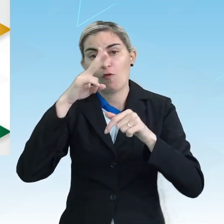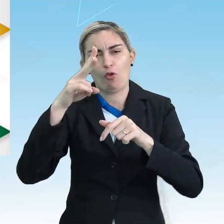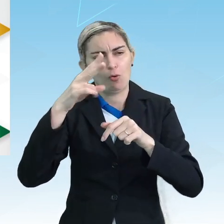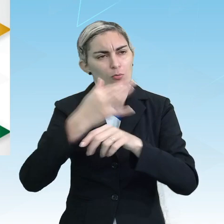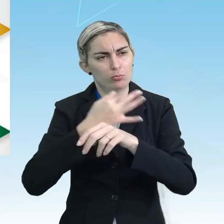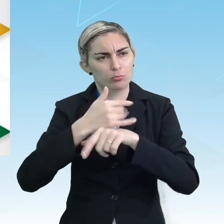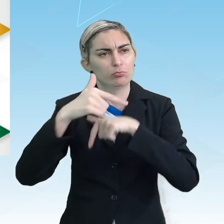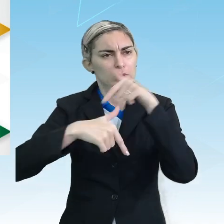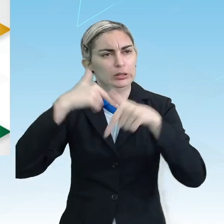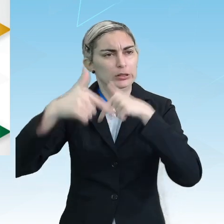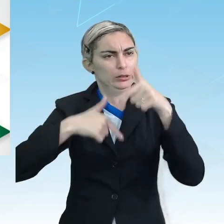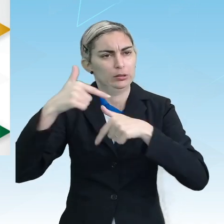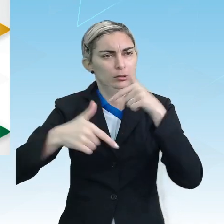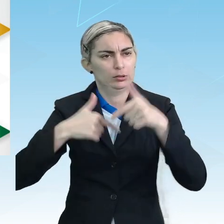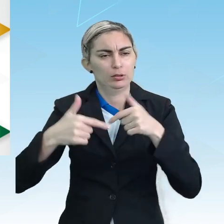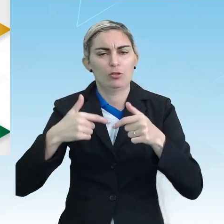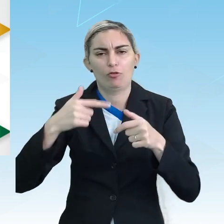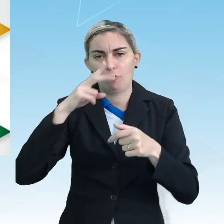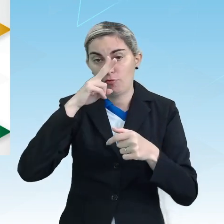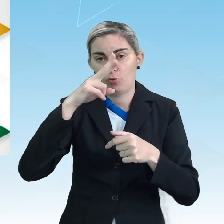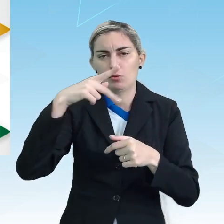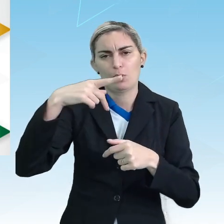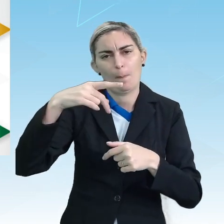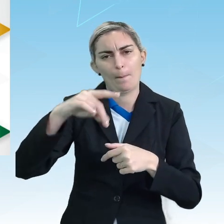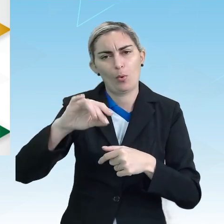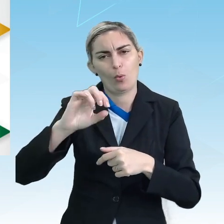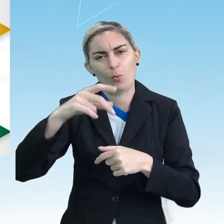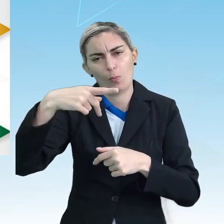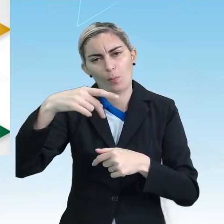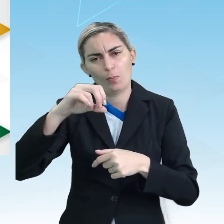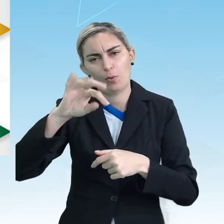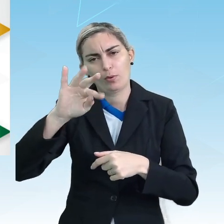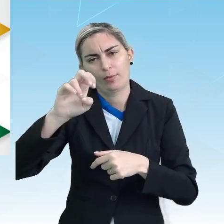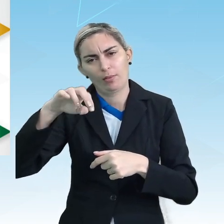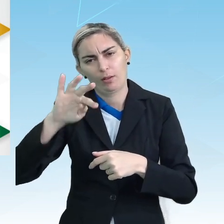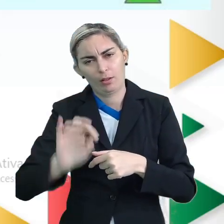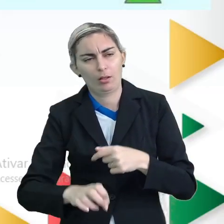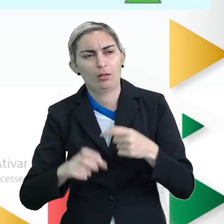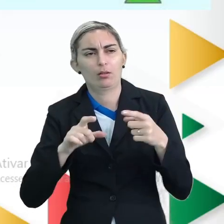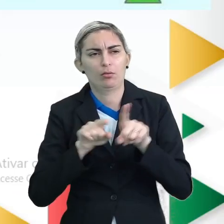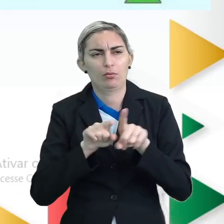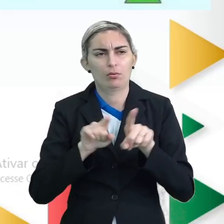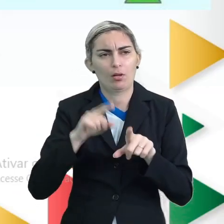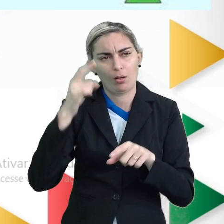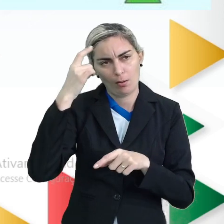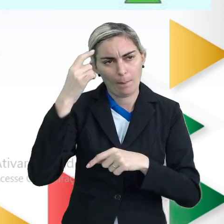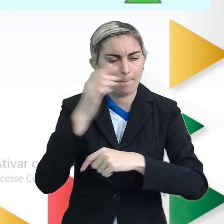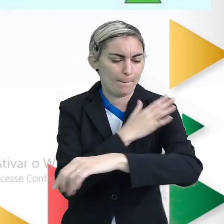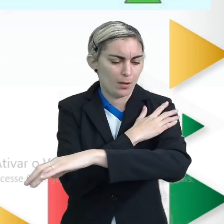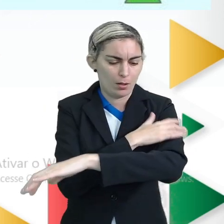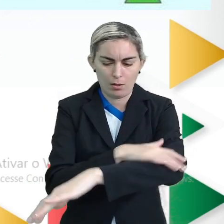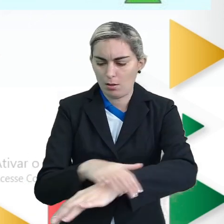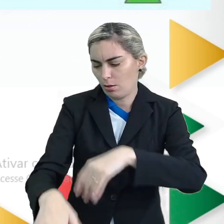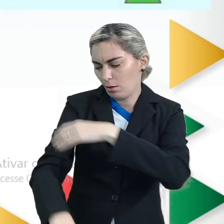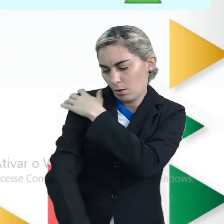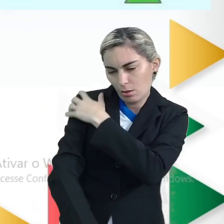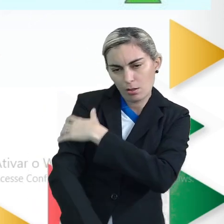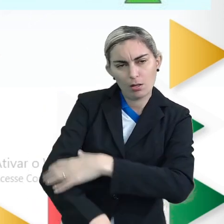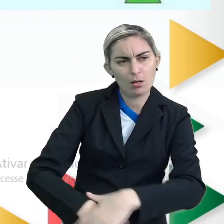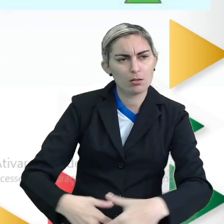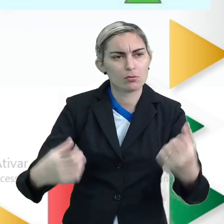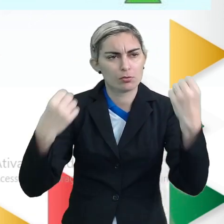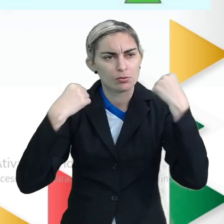resistente, a força potente, tem um polo, e quando se fala do braço, que você está exercendo